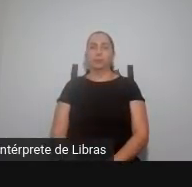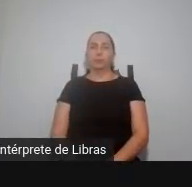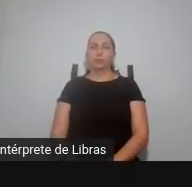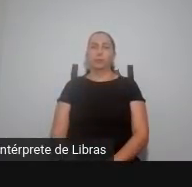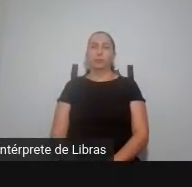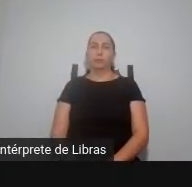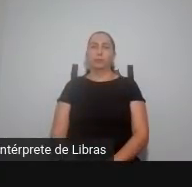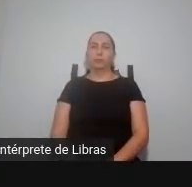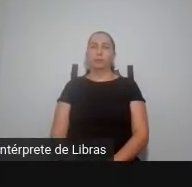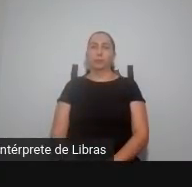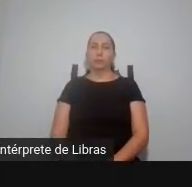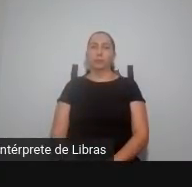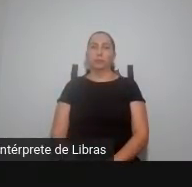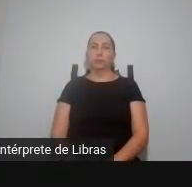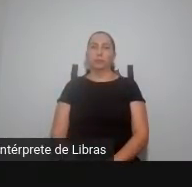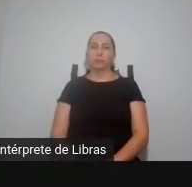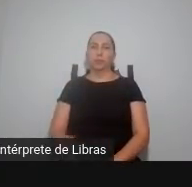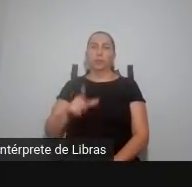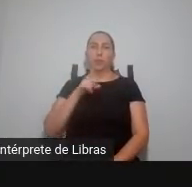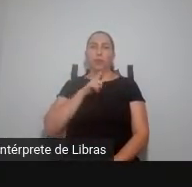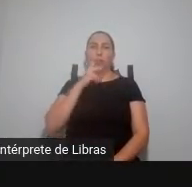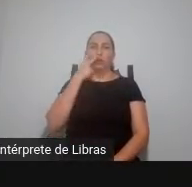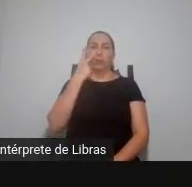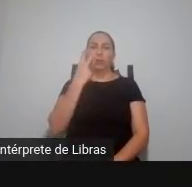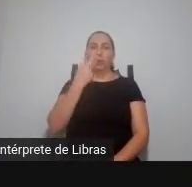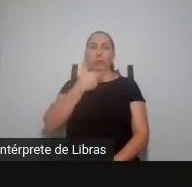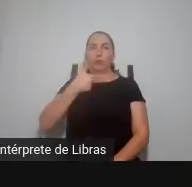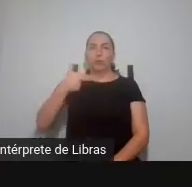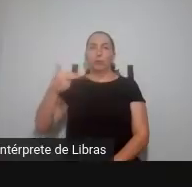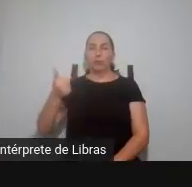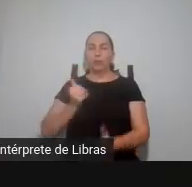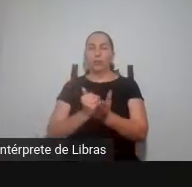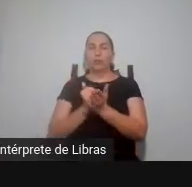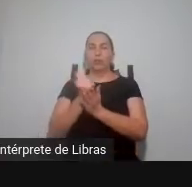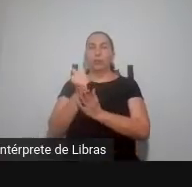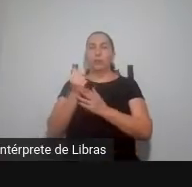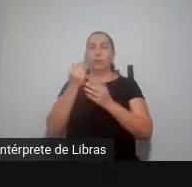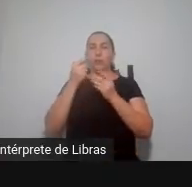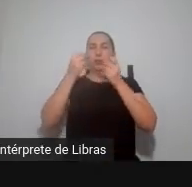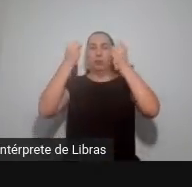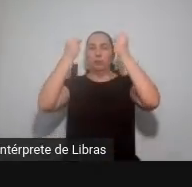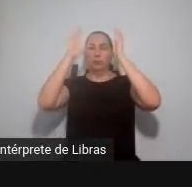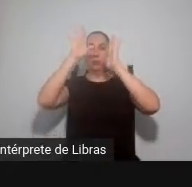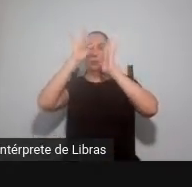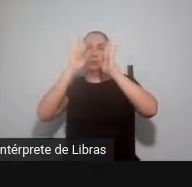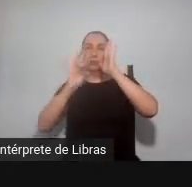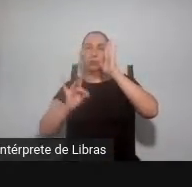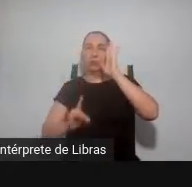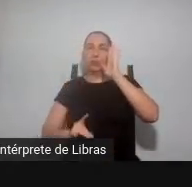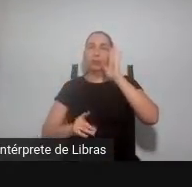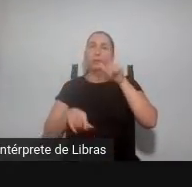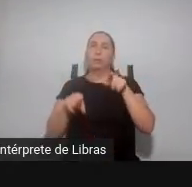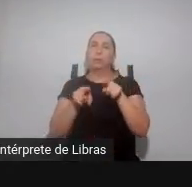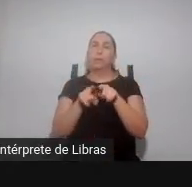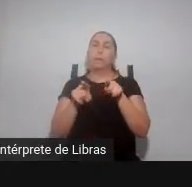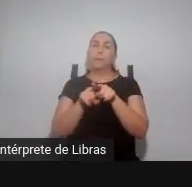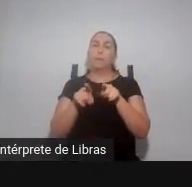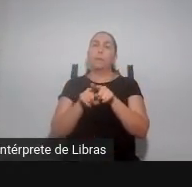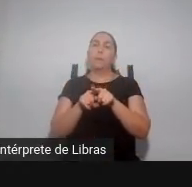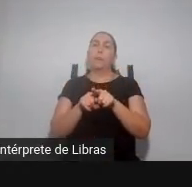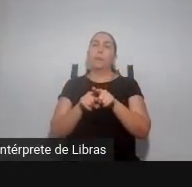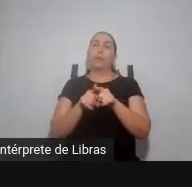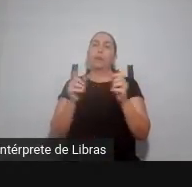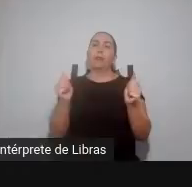tempo extrapolou, mas tem duas coisas. Uma, inclusive, que você começou falando também, né, sobre a Mônica Correia. Teve uma vez que a gente estava